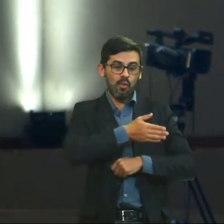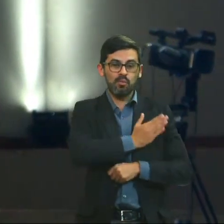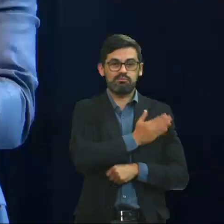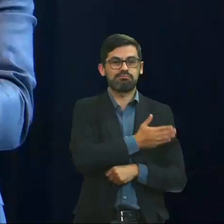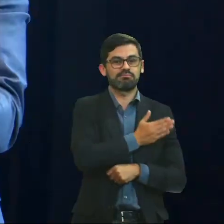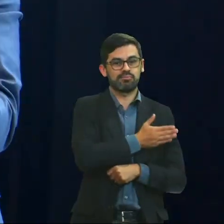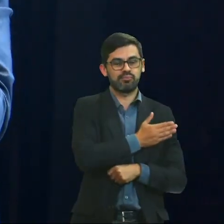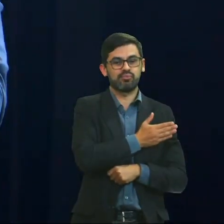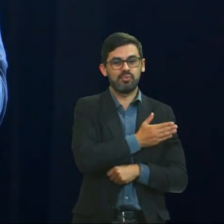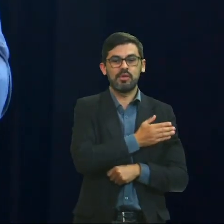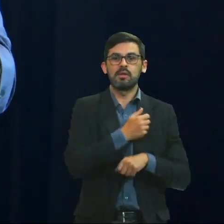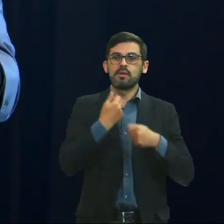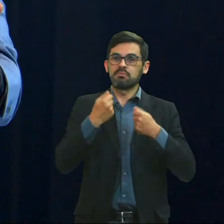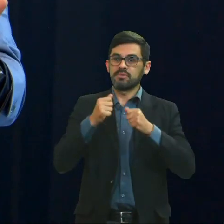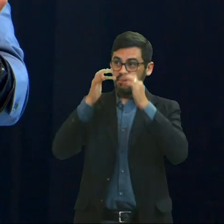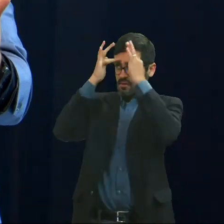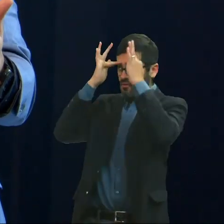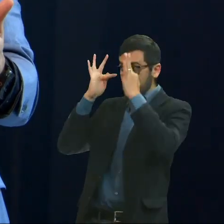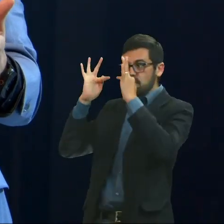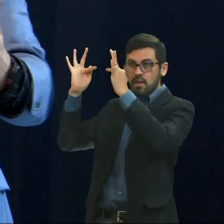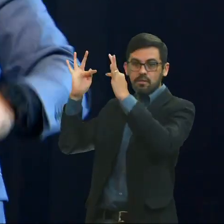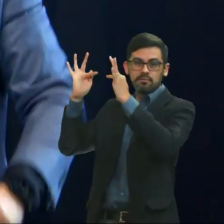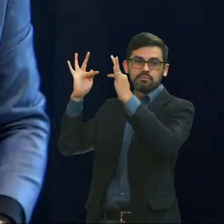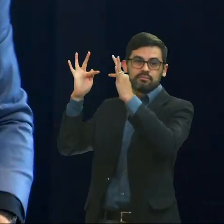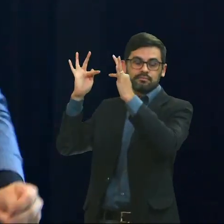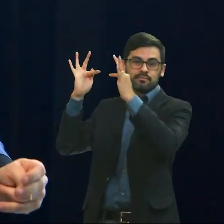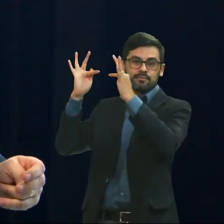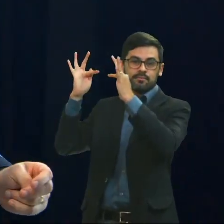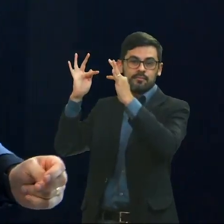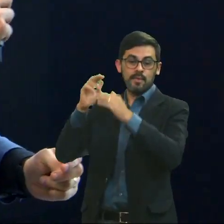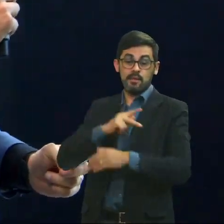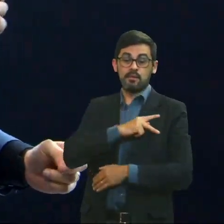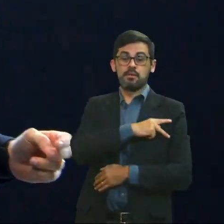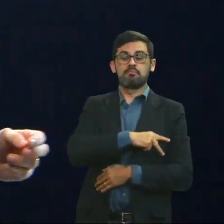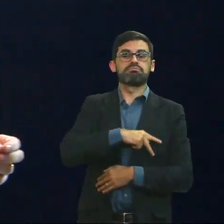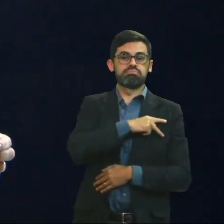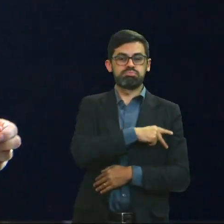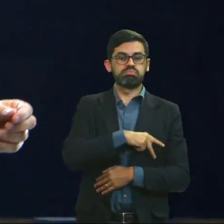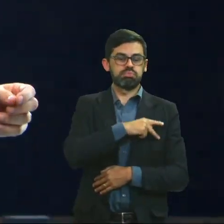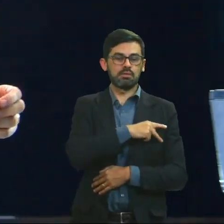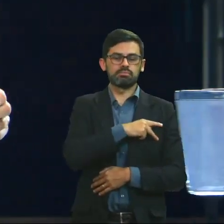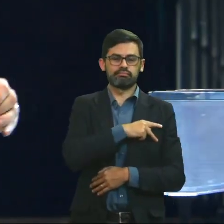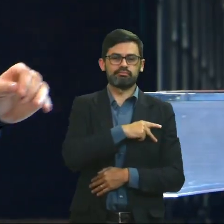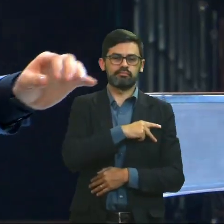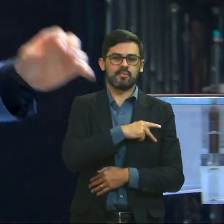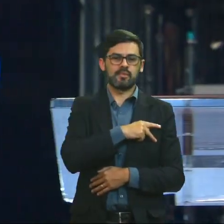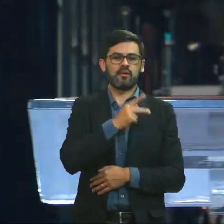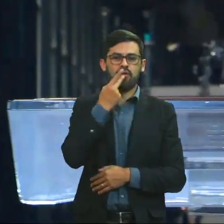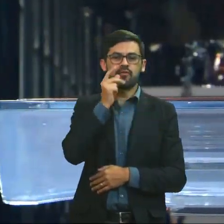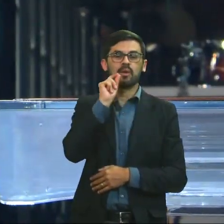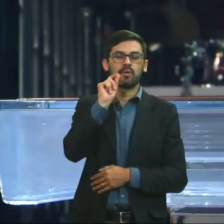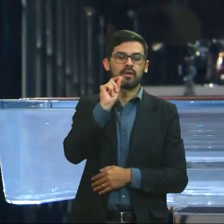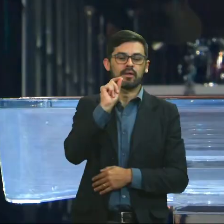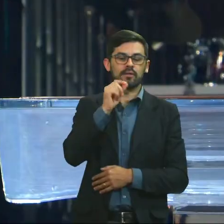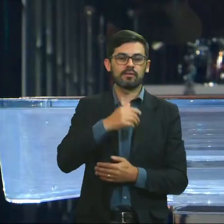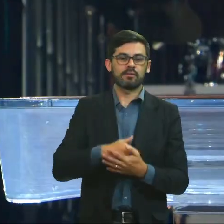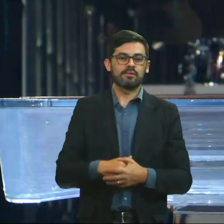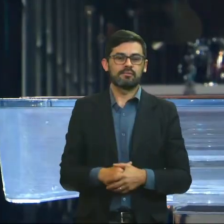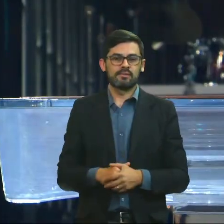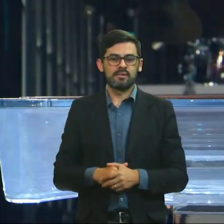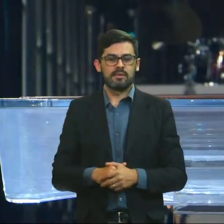né? Você precisa ser fiel. O apóstolo Paulo, eu gosto quando ele diz assim, não me